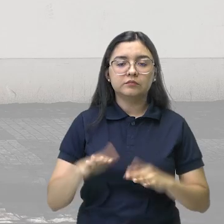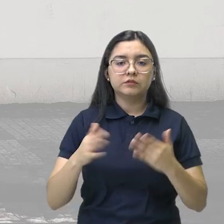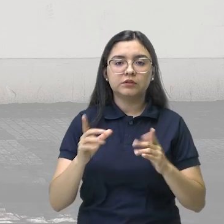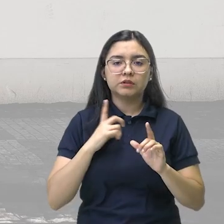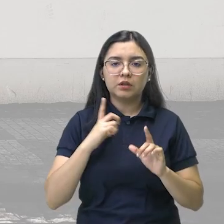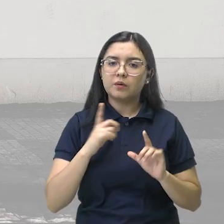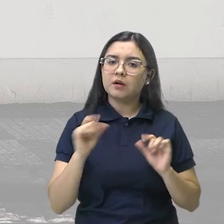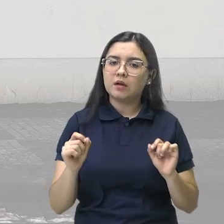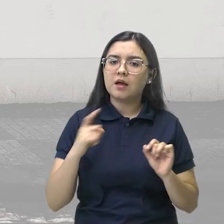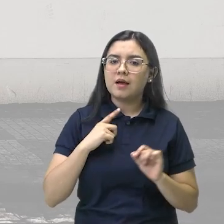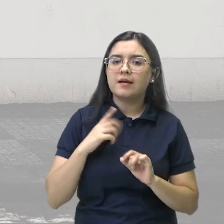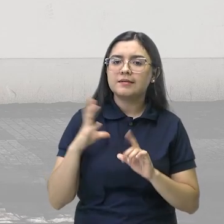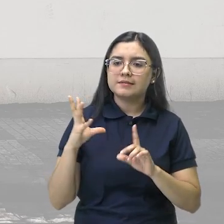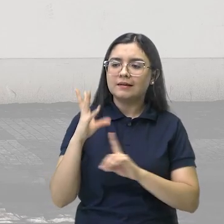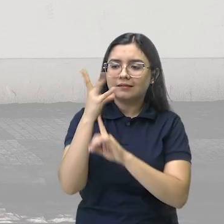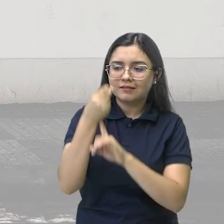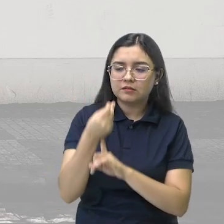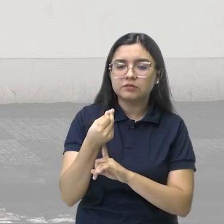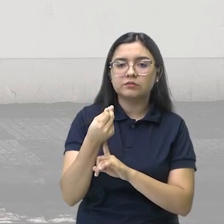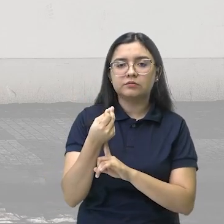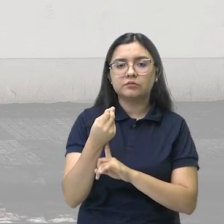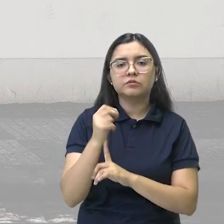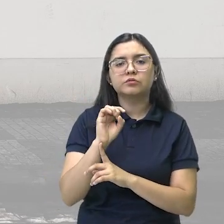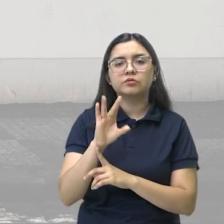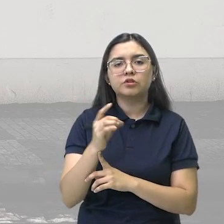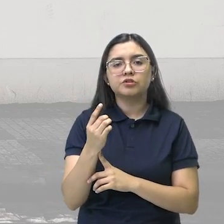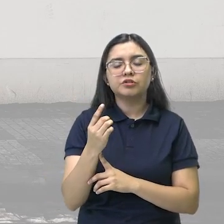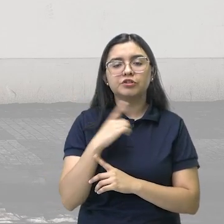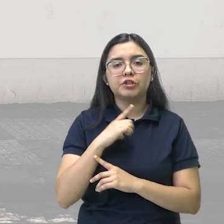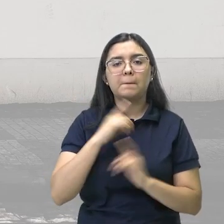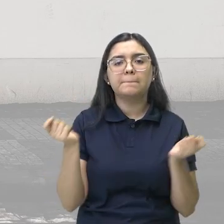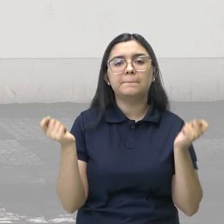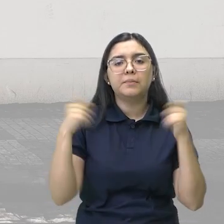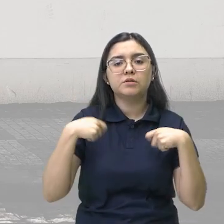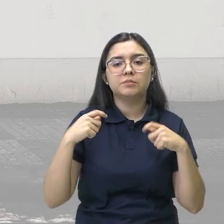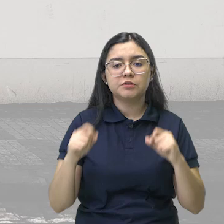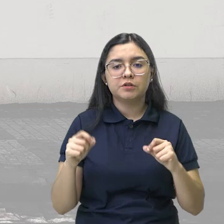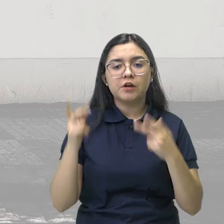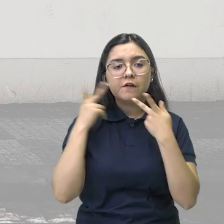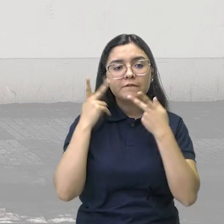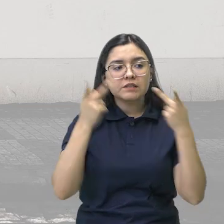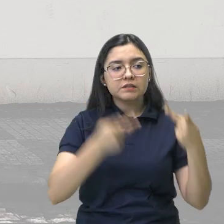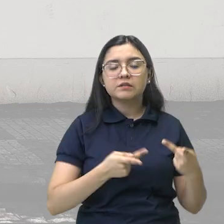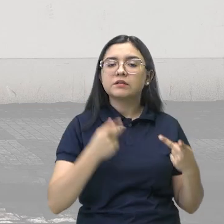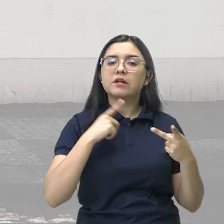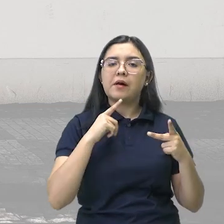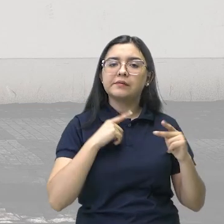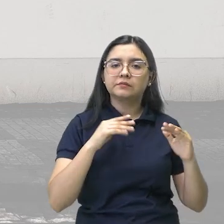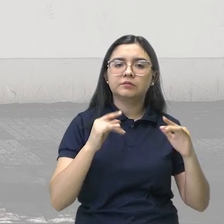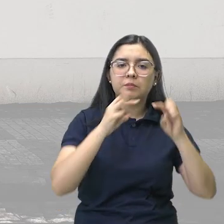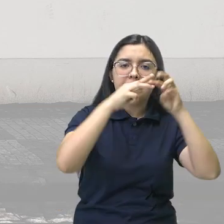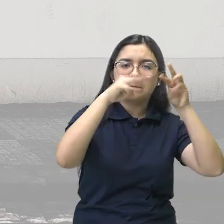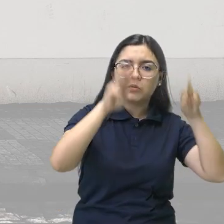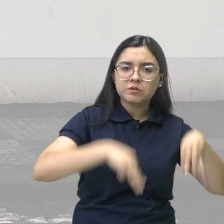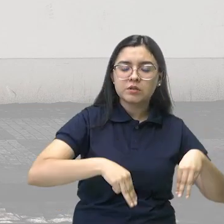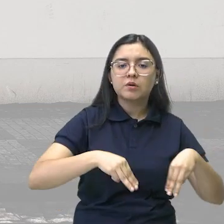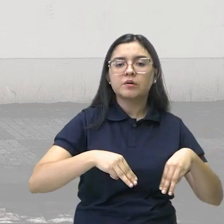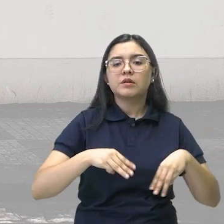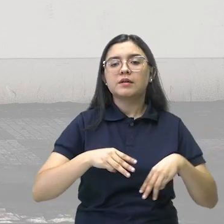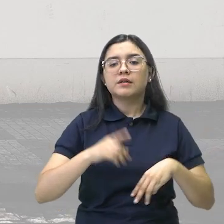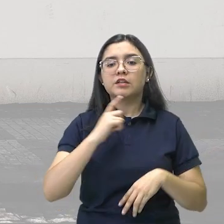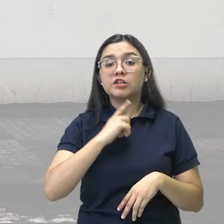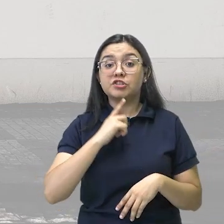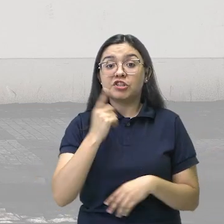como a arte era erudita, então só tinha possibilidade de visitar as galerias e museus